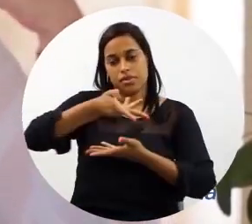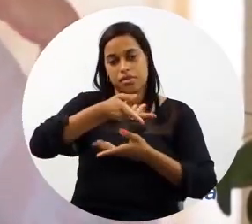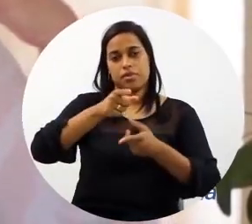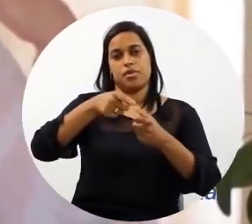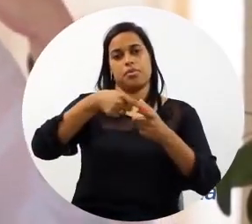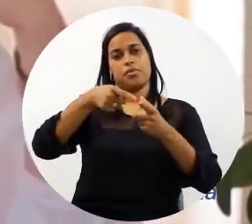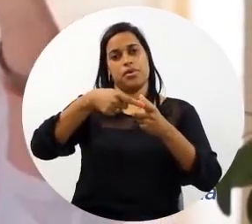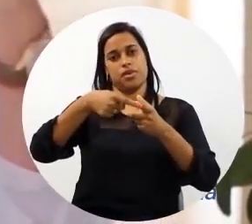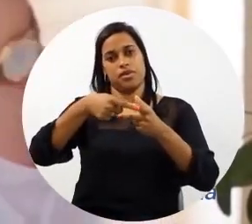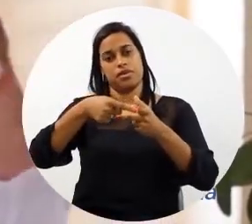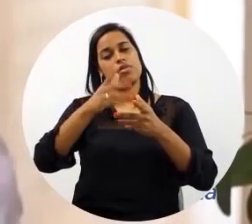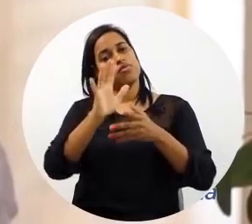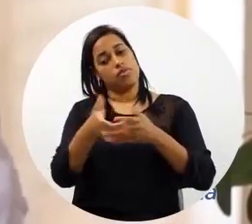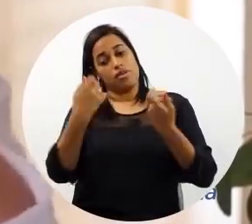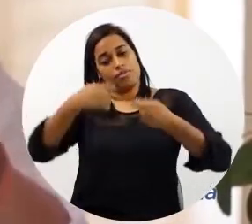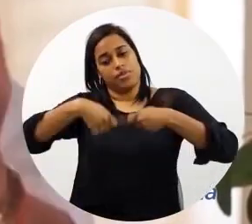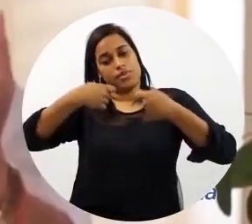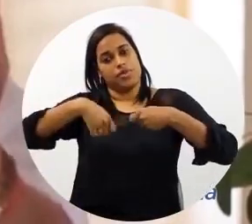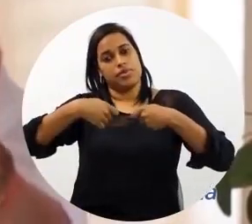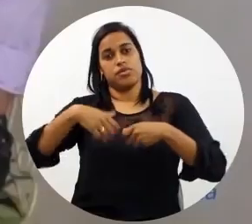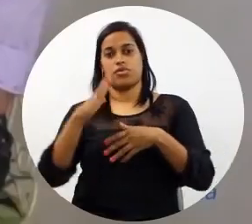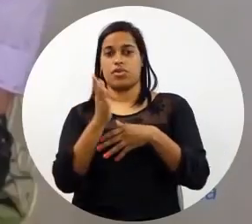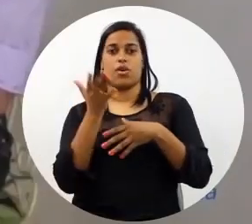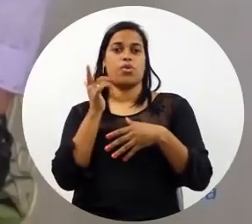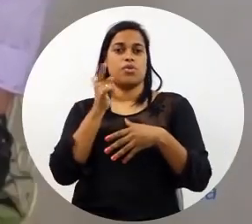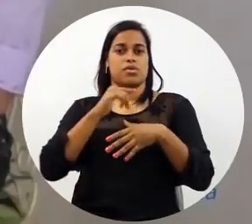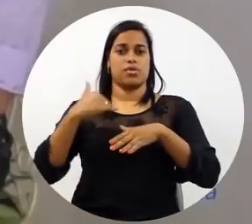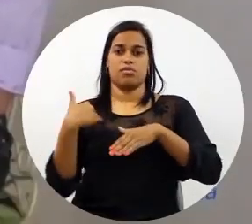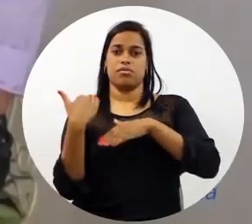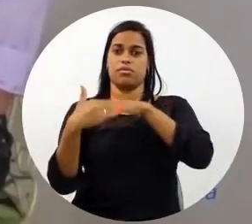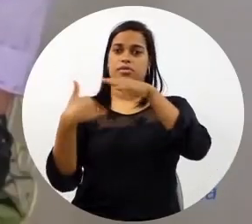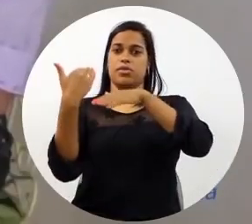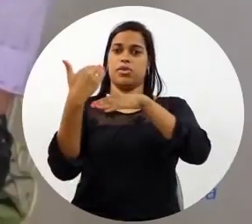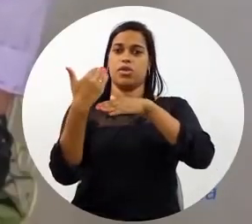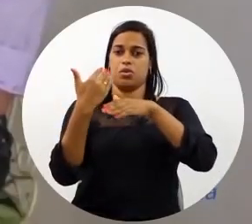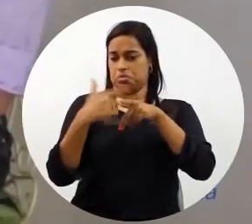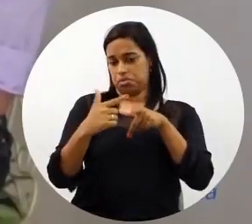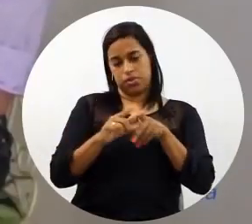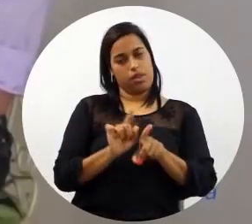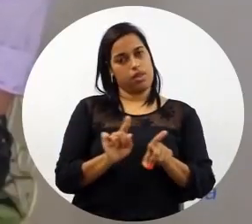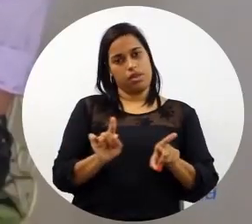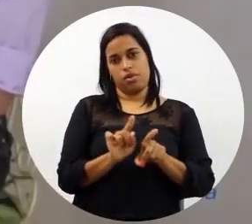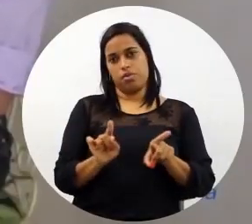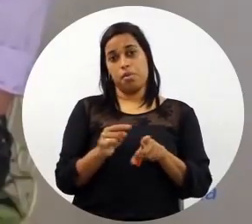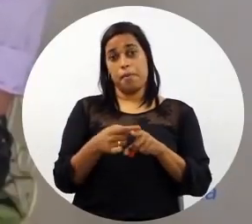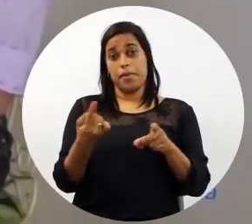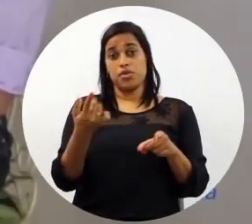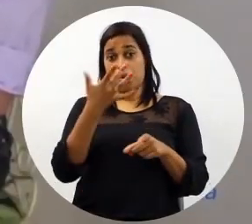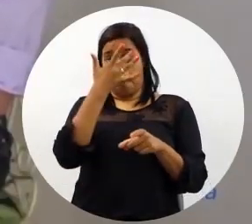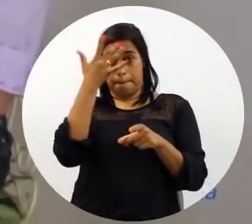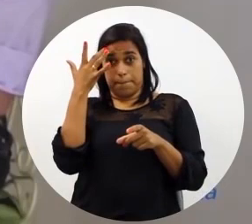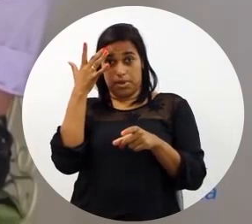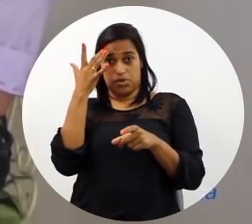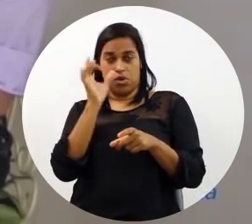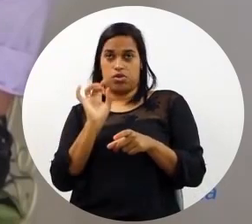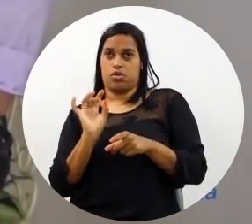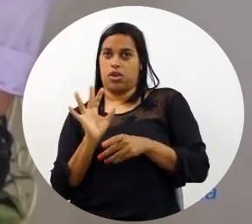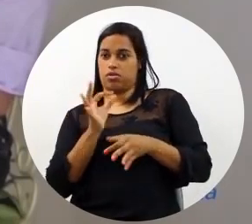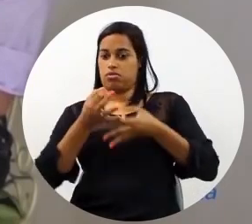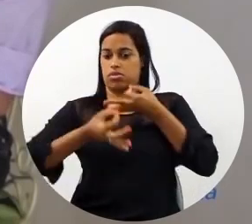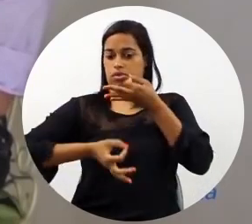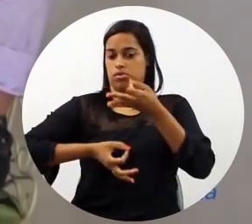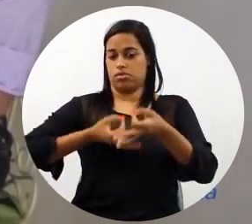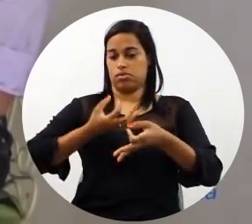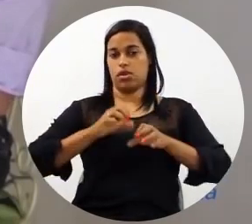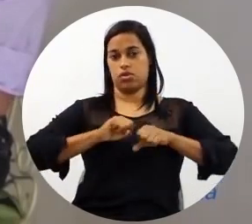naquelas necessidades e já conseguiu se construir. Construir como um ser perfeito, não. Como um ser que não está mais tão subjugado até